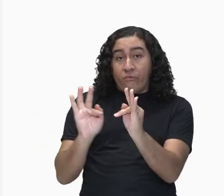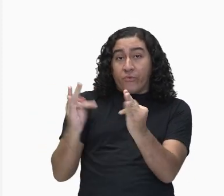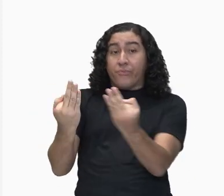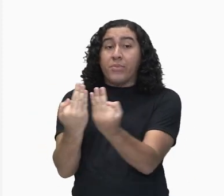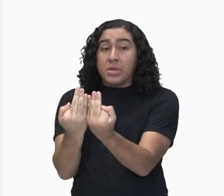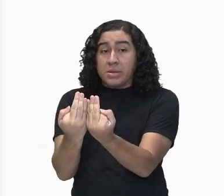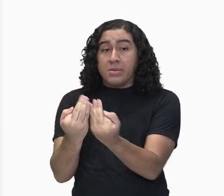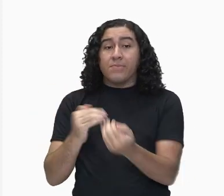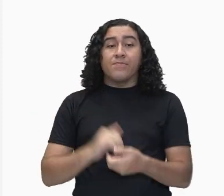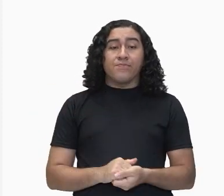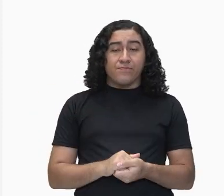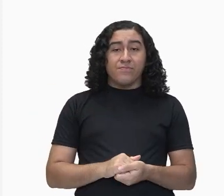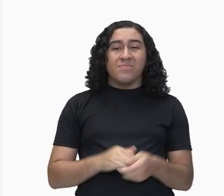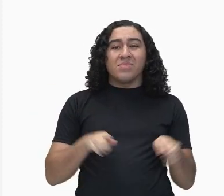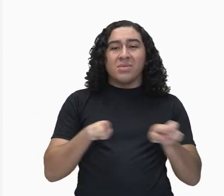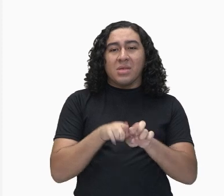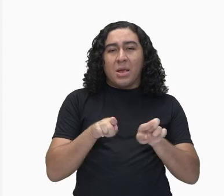próximos,